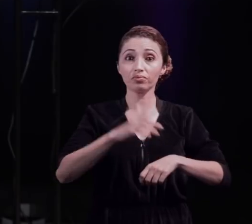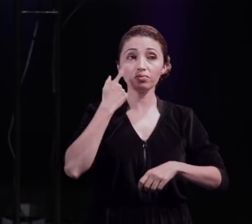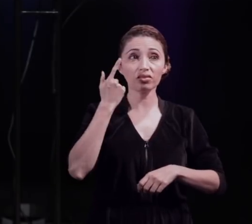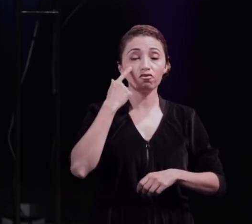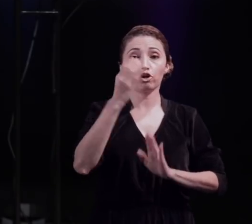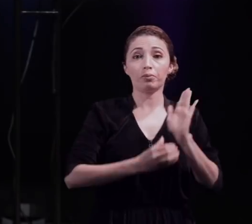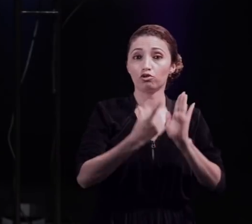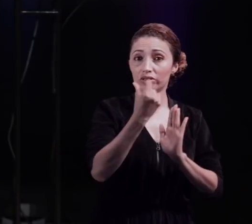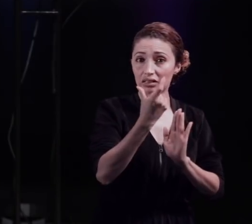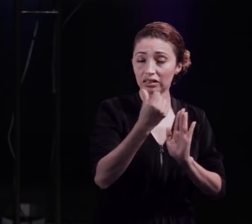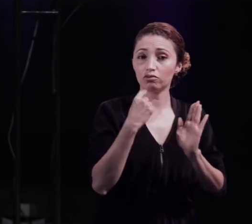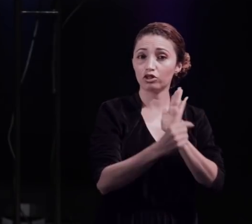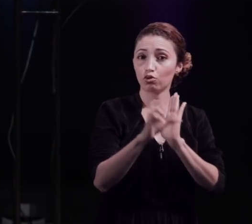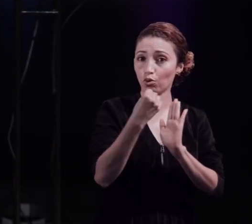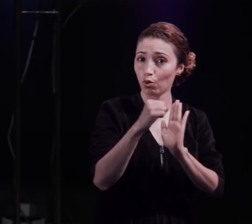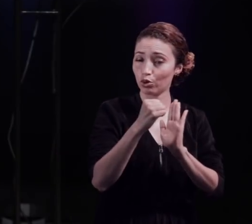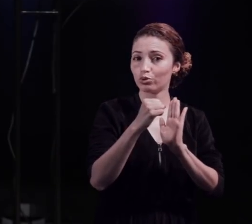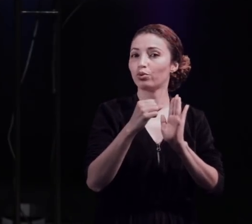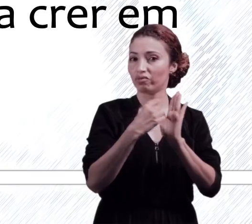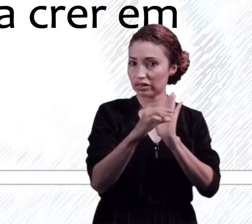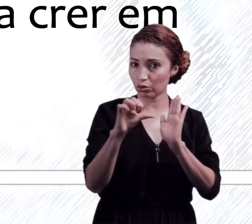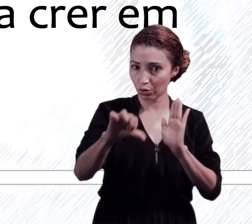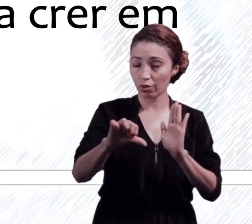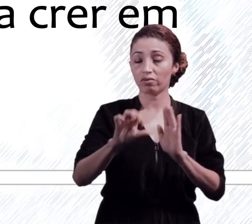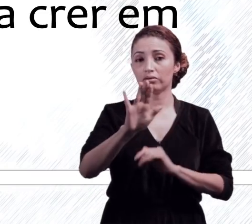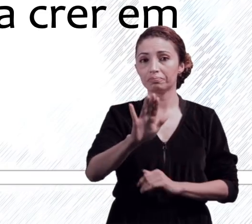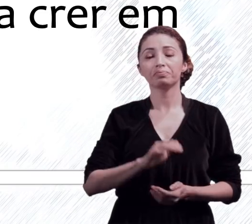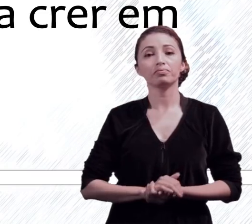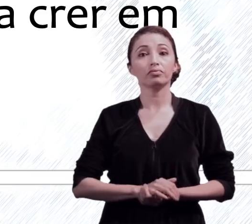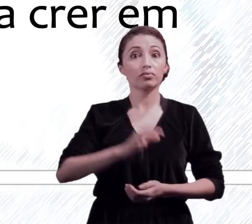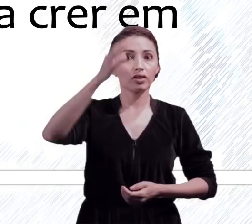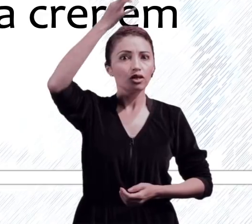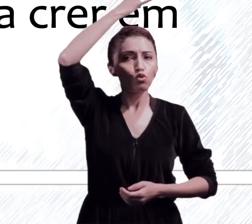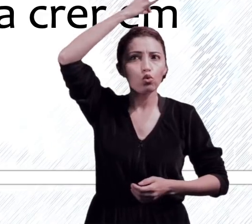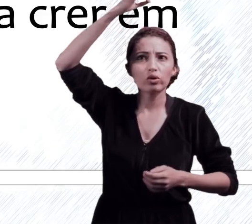capítulo 16, 8 e 9. Quando Ele vier,